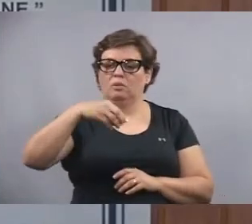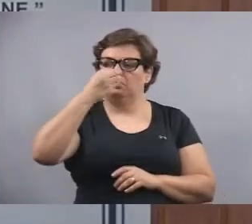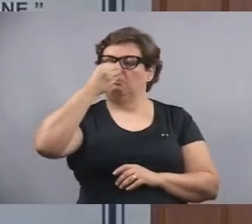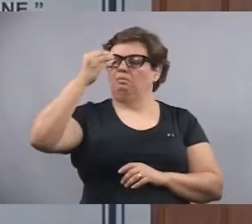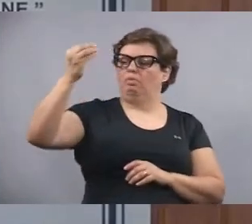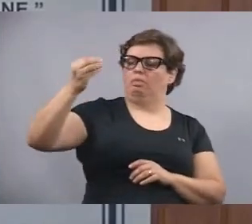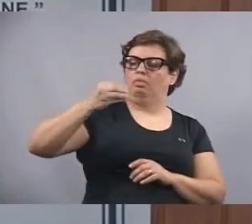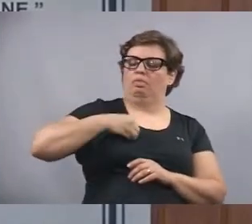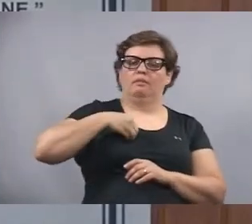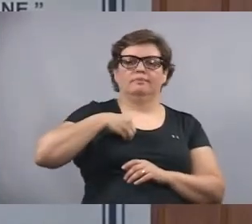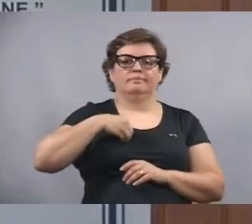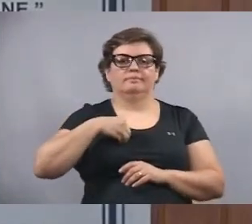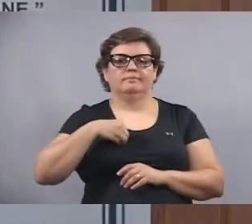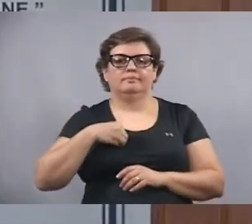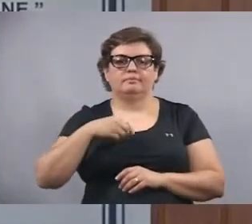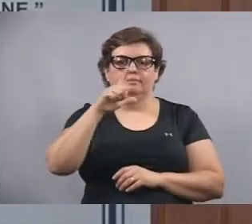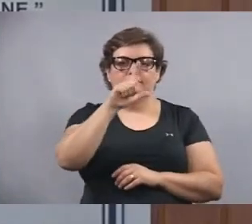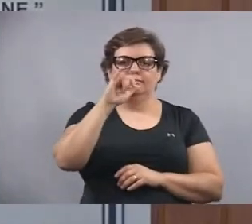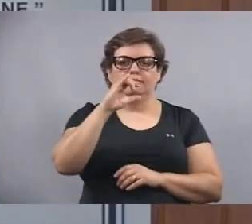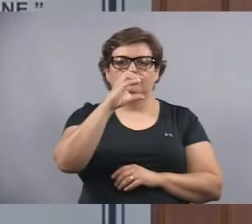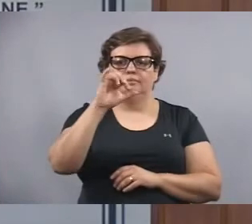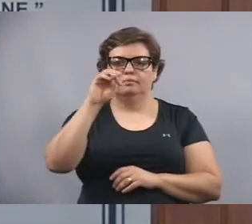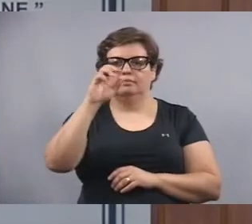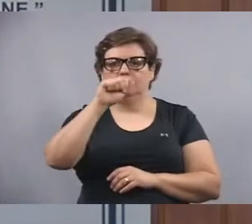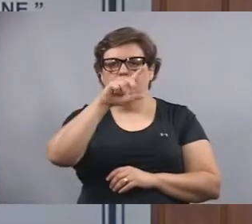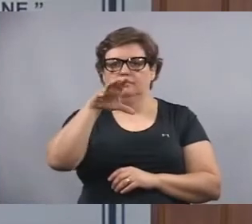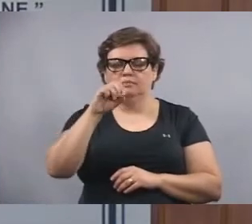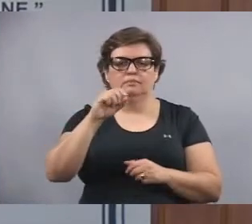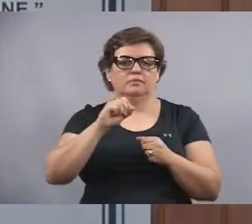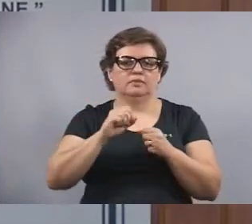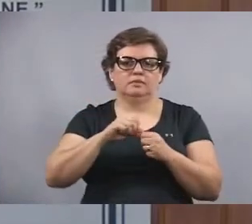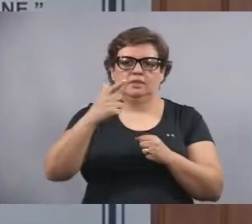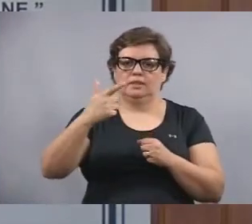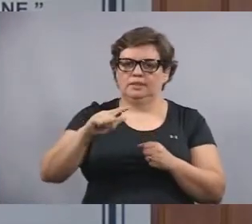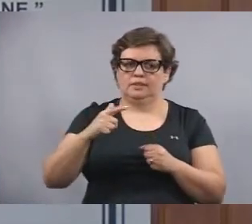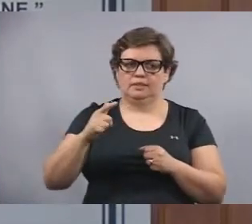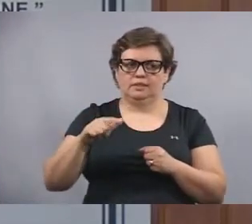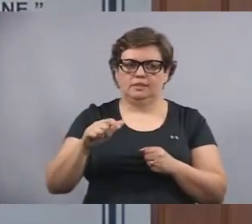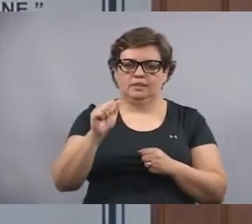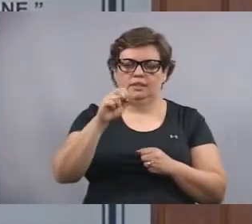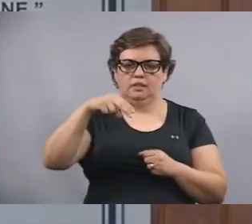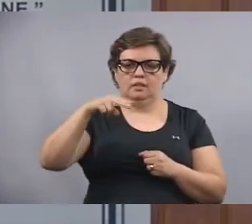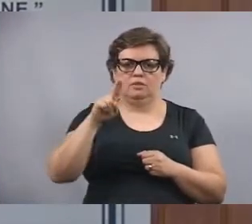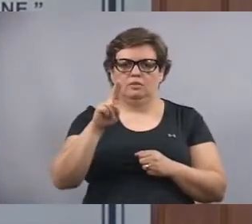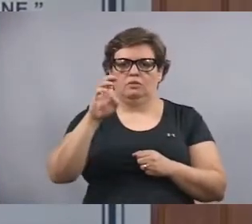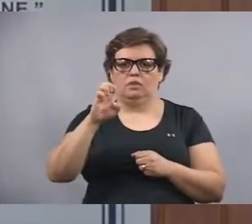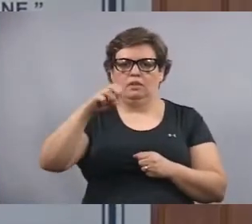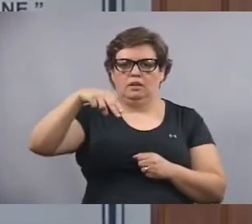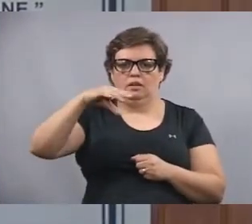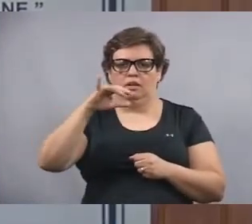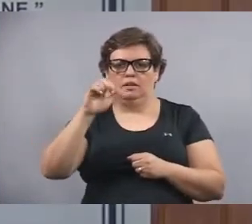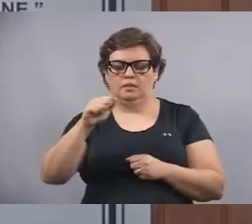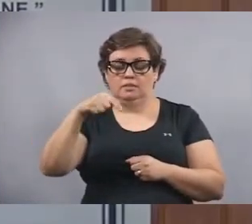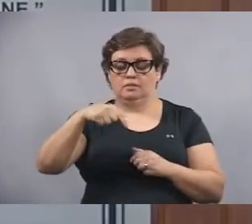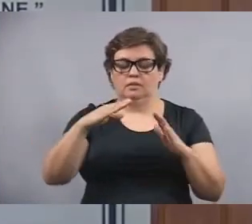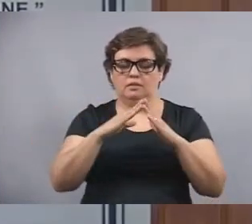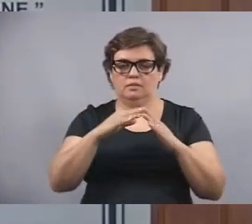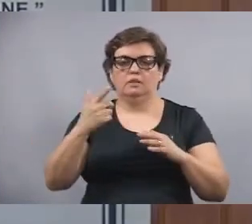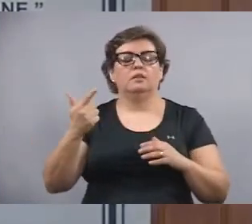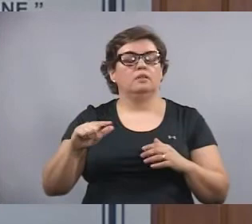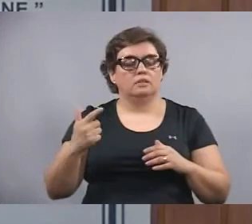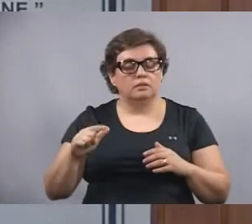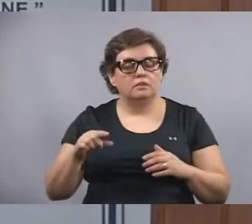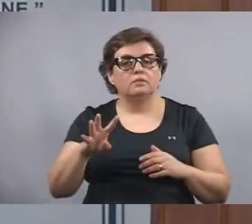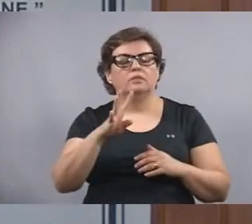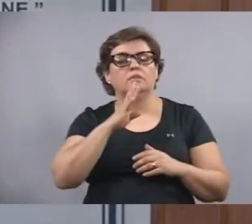ignorados, a licitação foi feita sem a anuência dessa casa. Só para concluir, presidente, sem